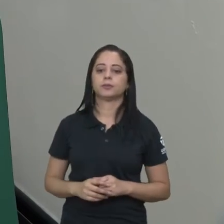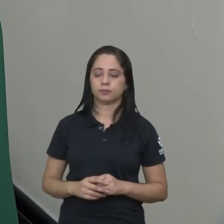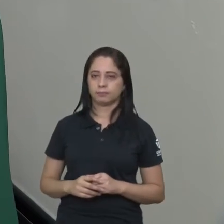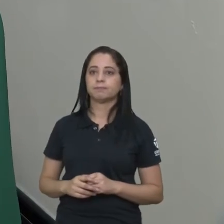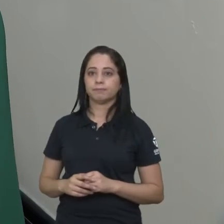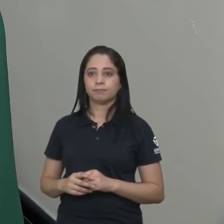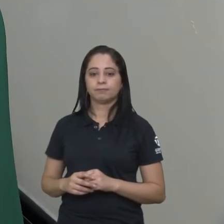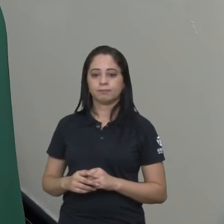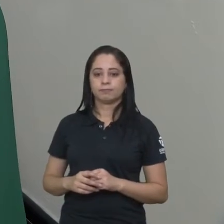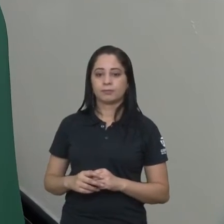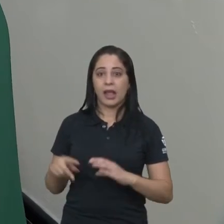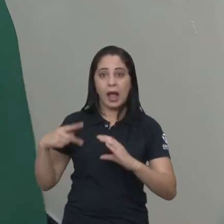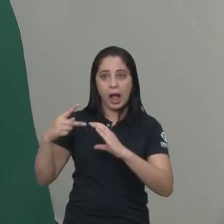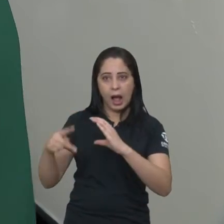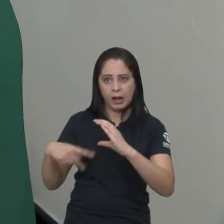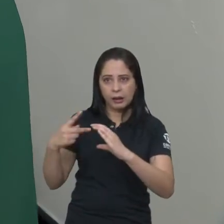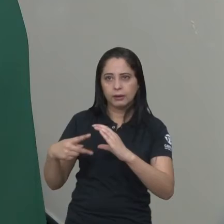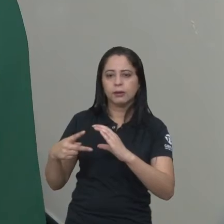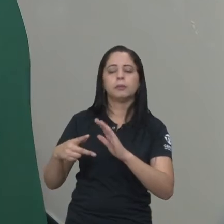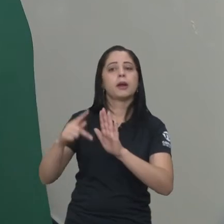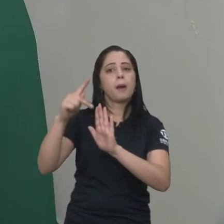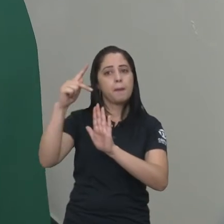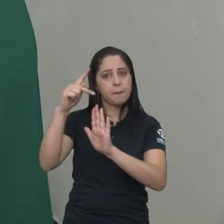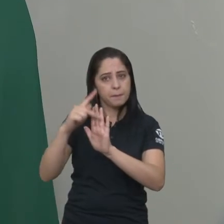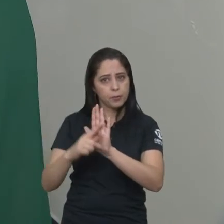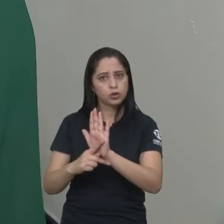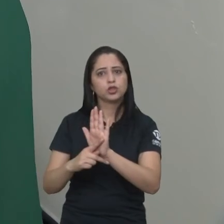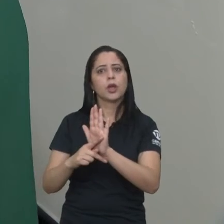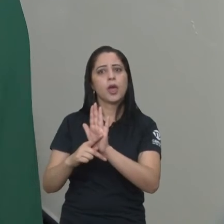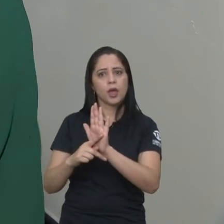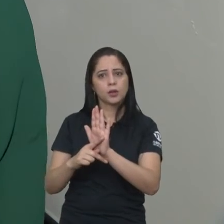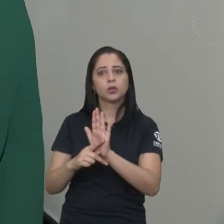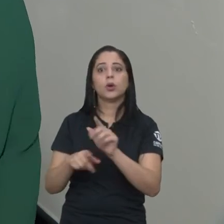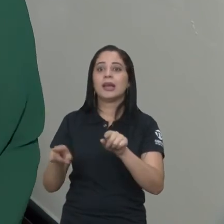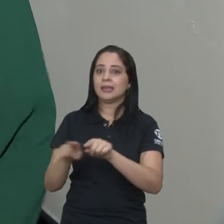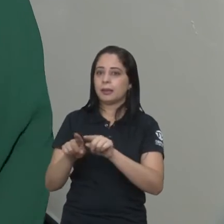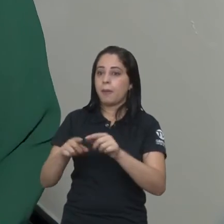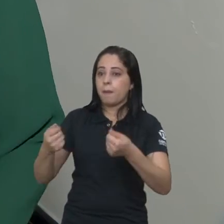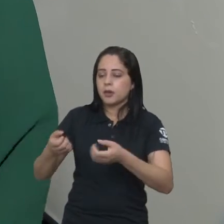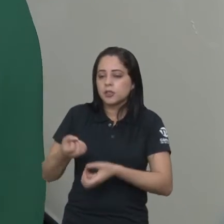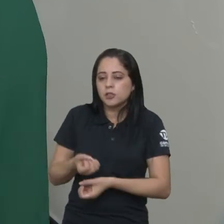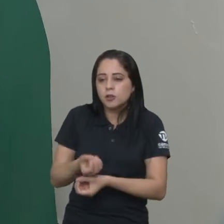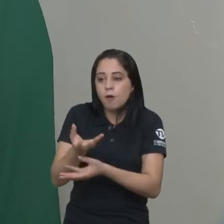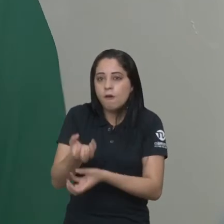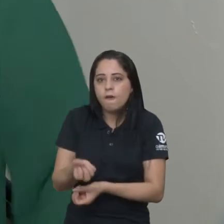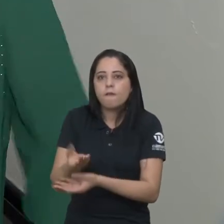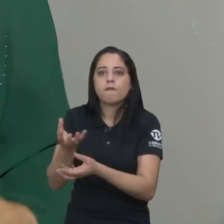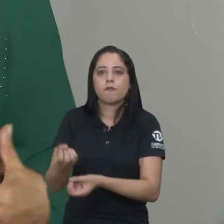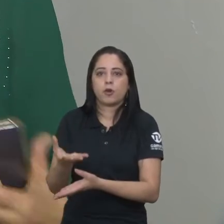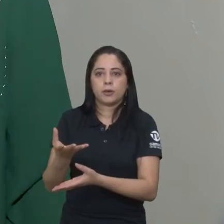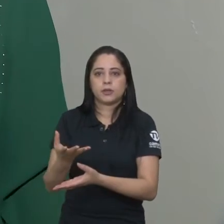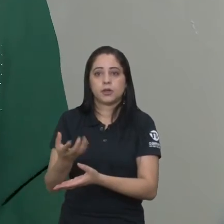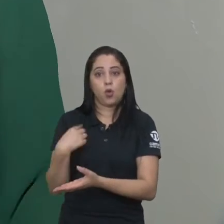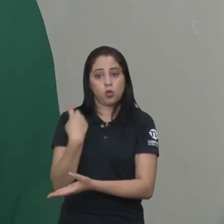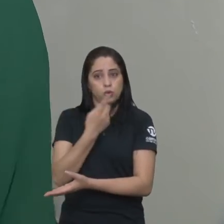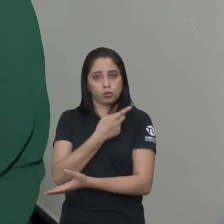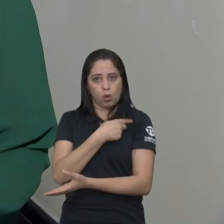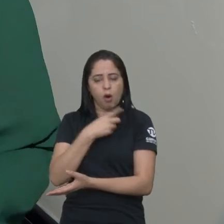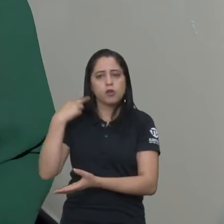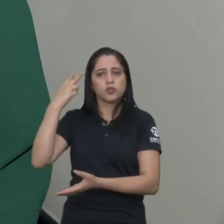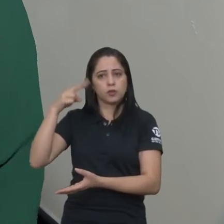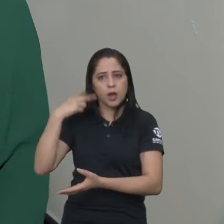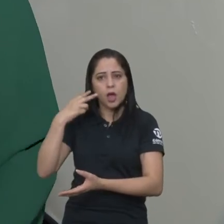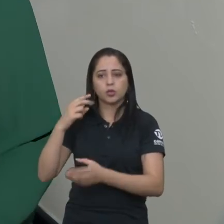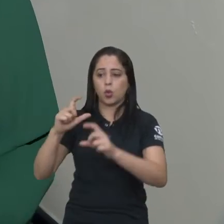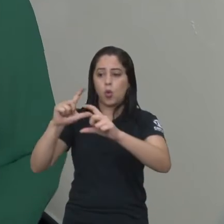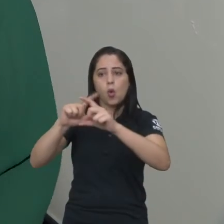Amélia Naomi. Acho que a Câmara, além dos projetos, é trabalhar no processo educacional. Acho que o nosso papel,